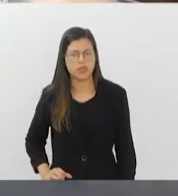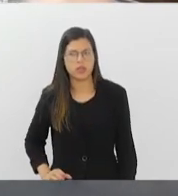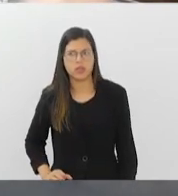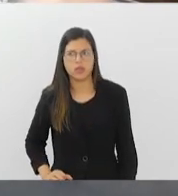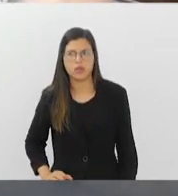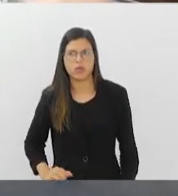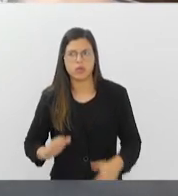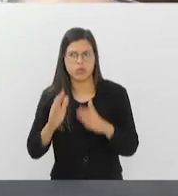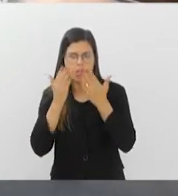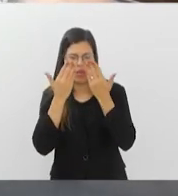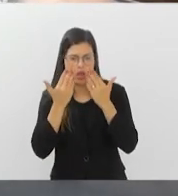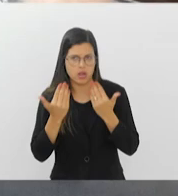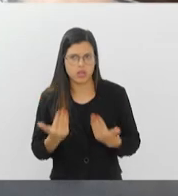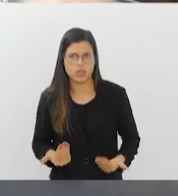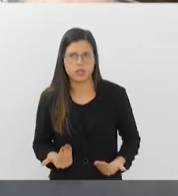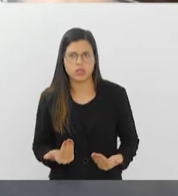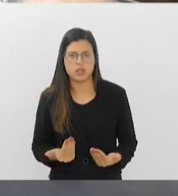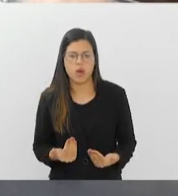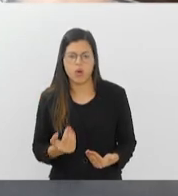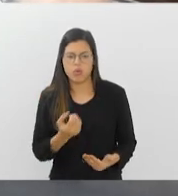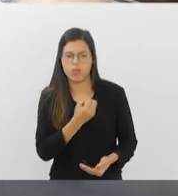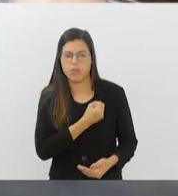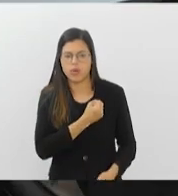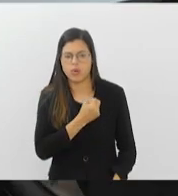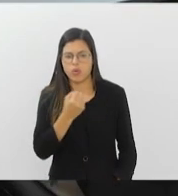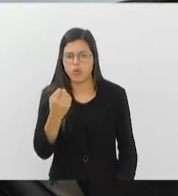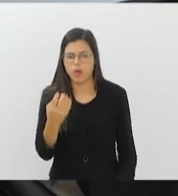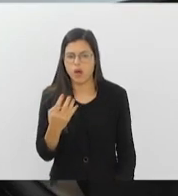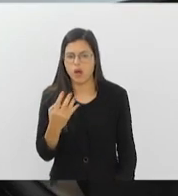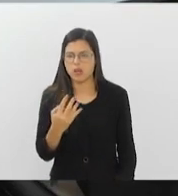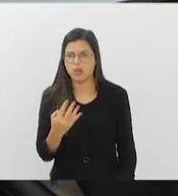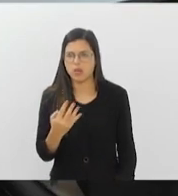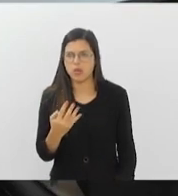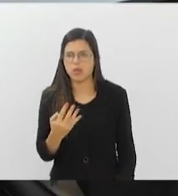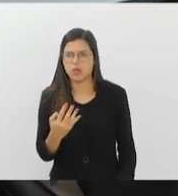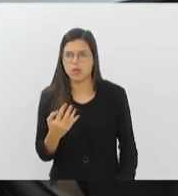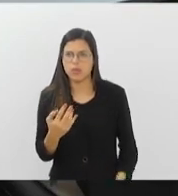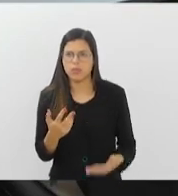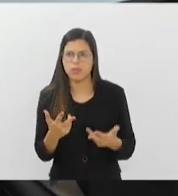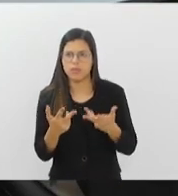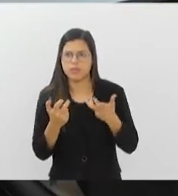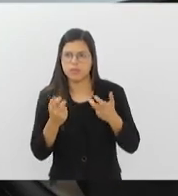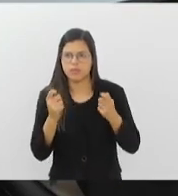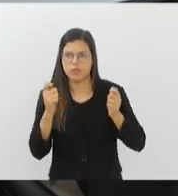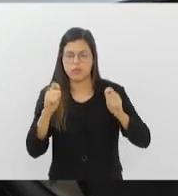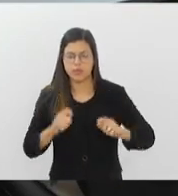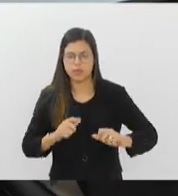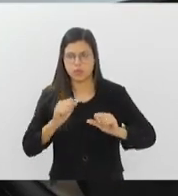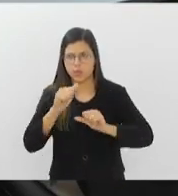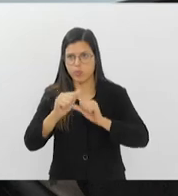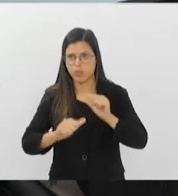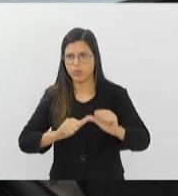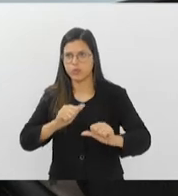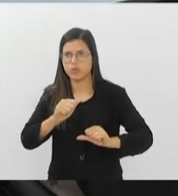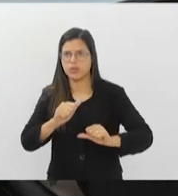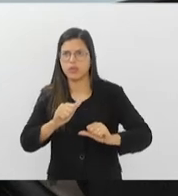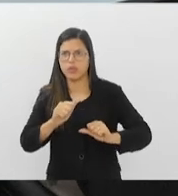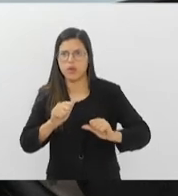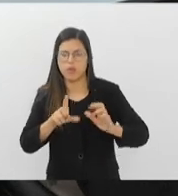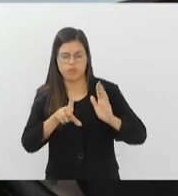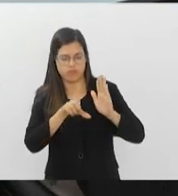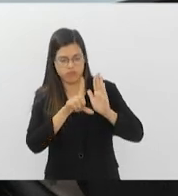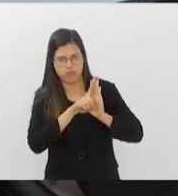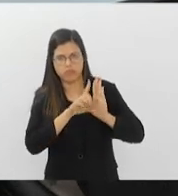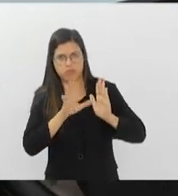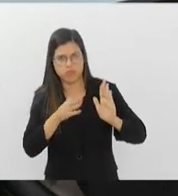for analisar o 4, veja a possibilidade de modificar uma lei já existente,